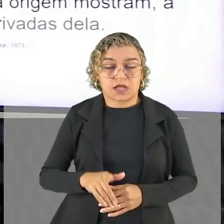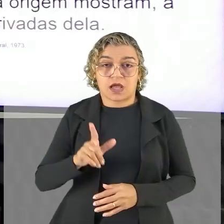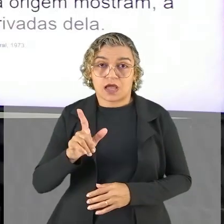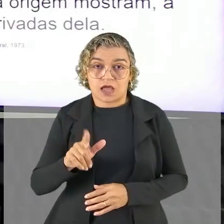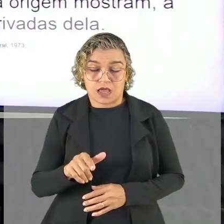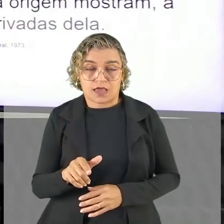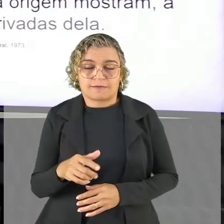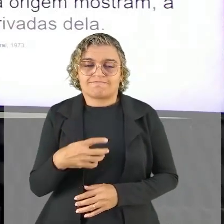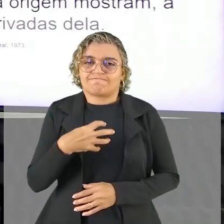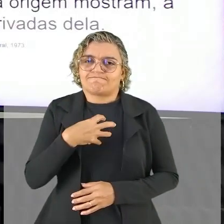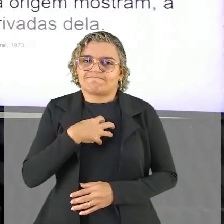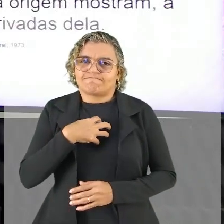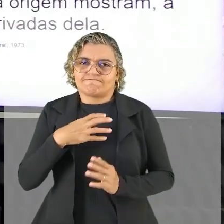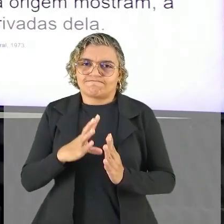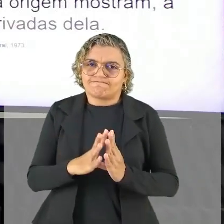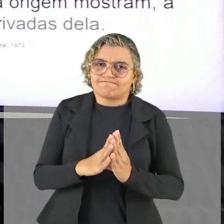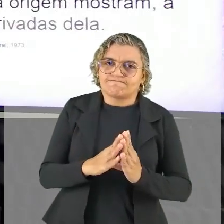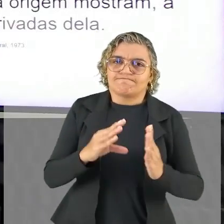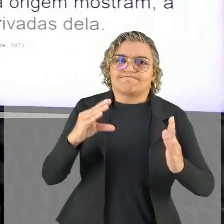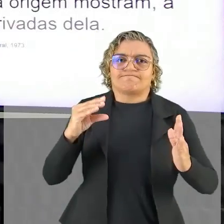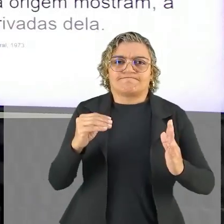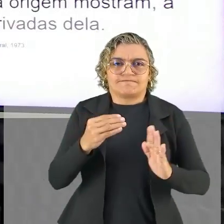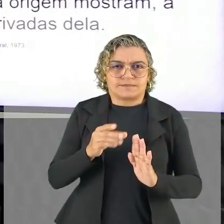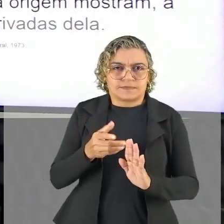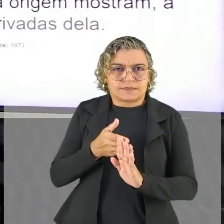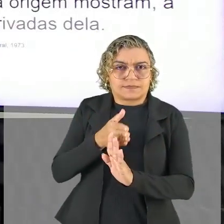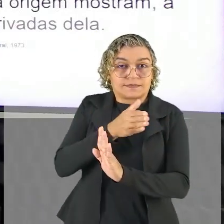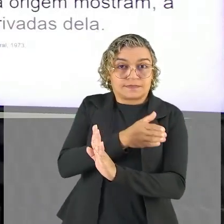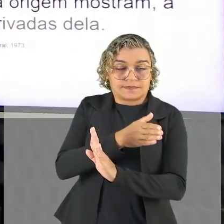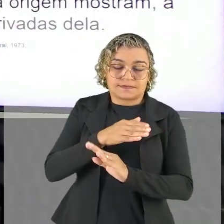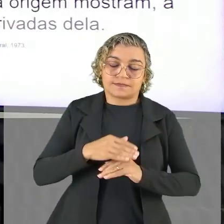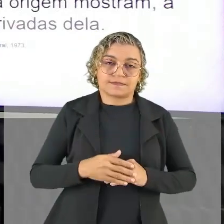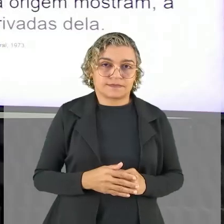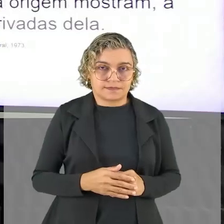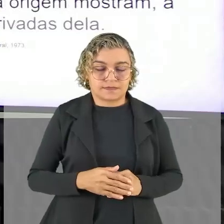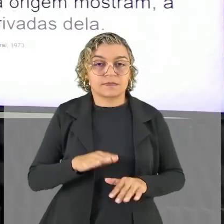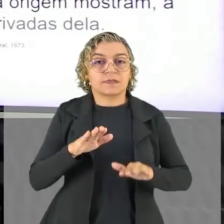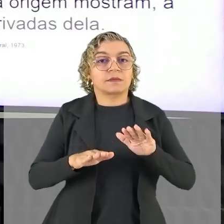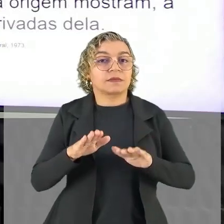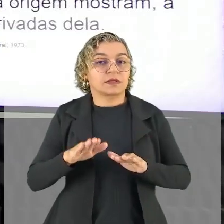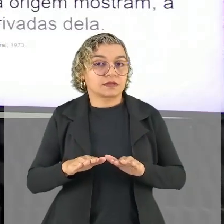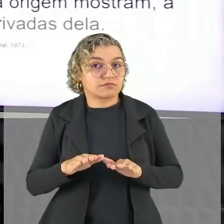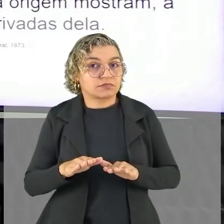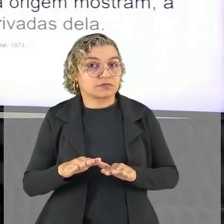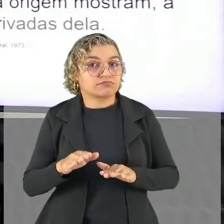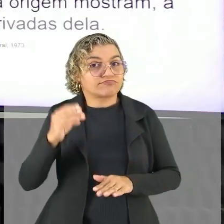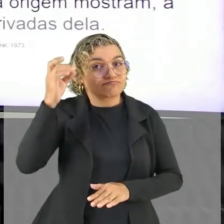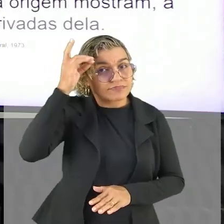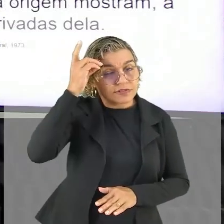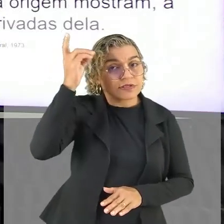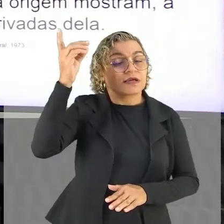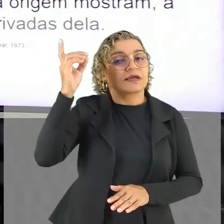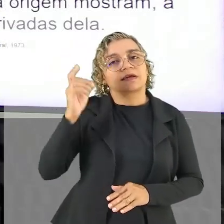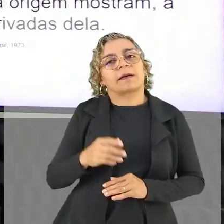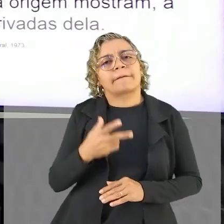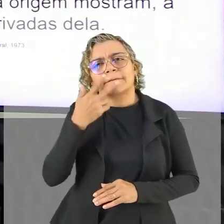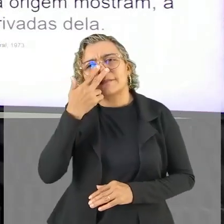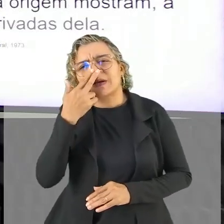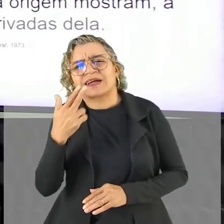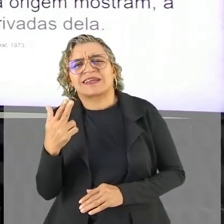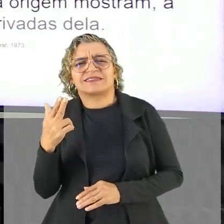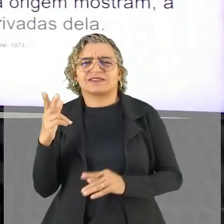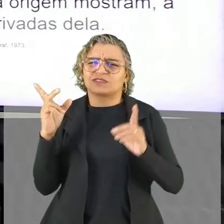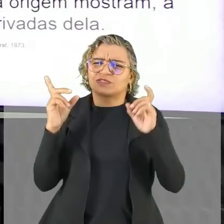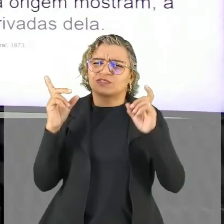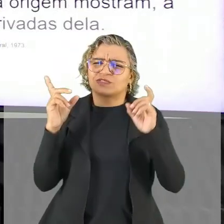uma sensação ou sentimento anterior. Mesmo as ideias que, à primeira vista, parecem mais afastadas dessa